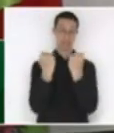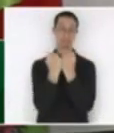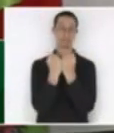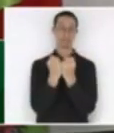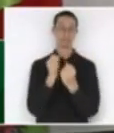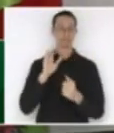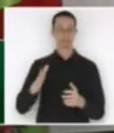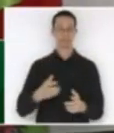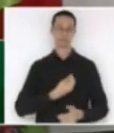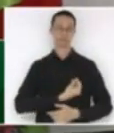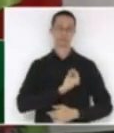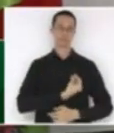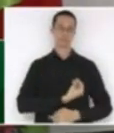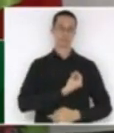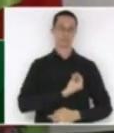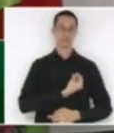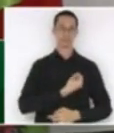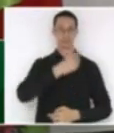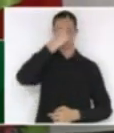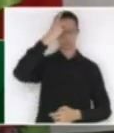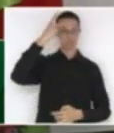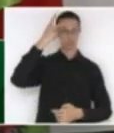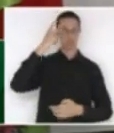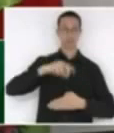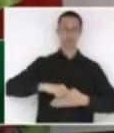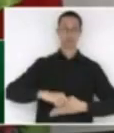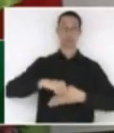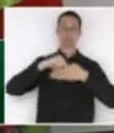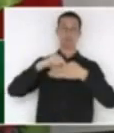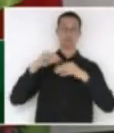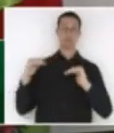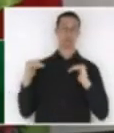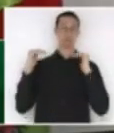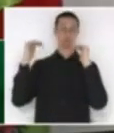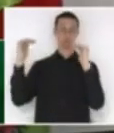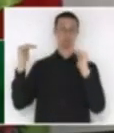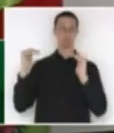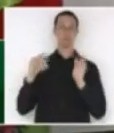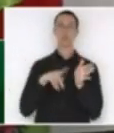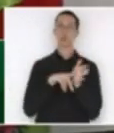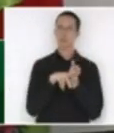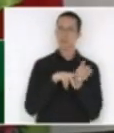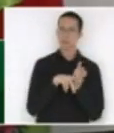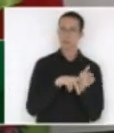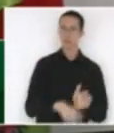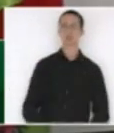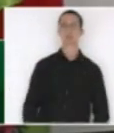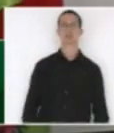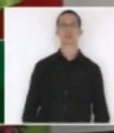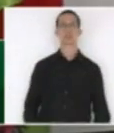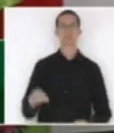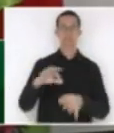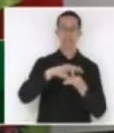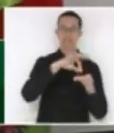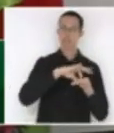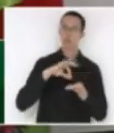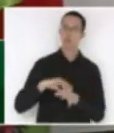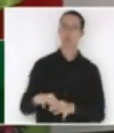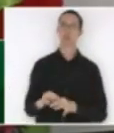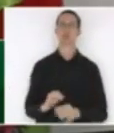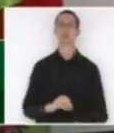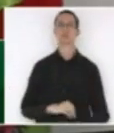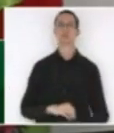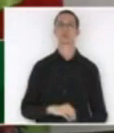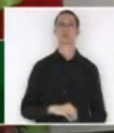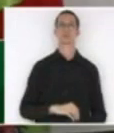participação de autoridades, de lideranças, de pesquisadores, de entidades, instituições,